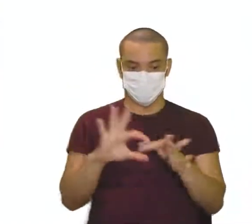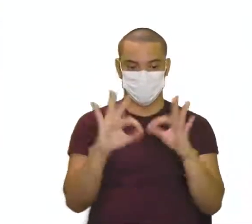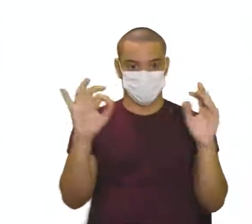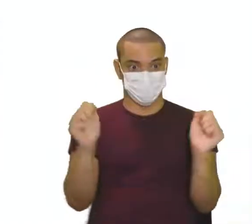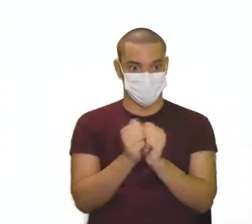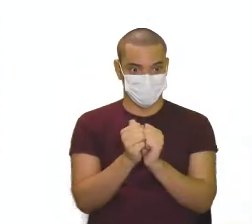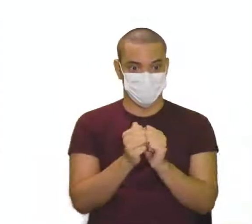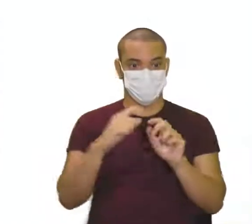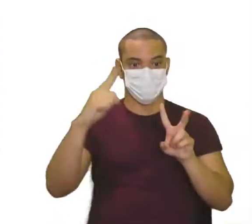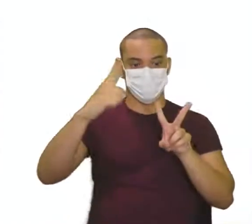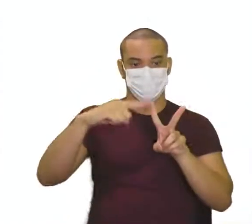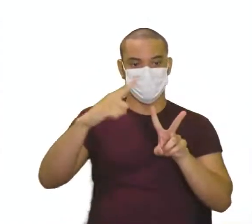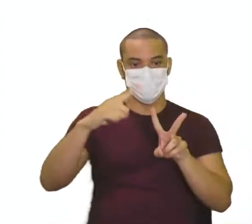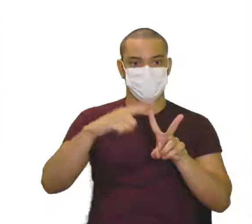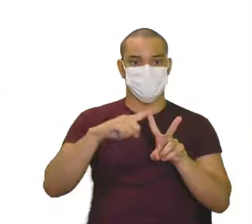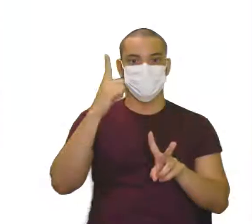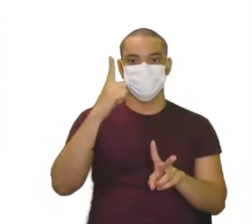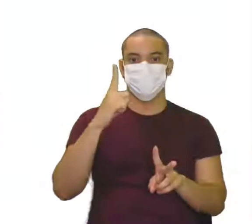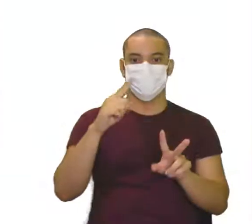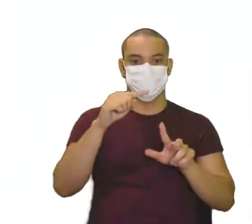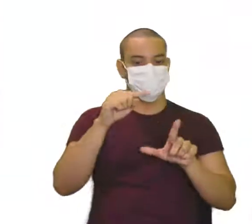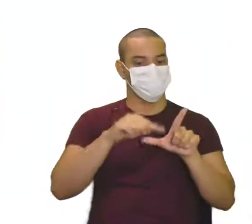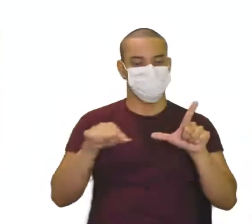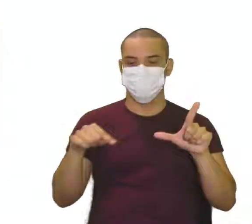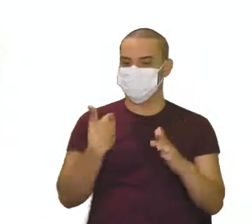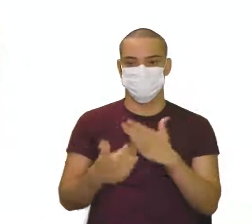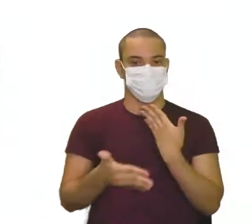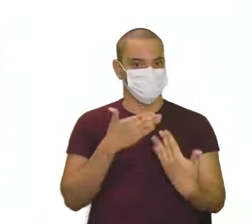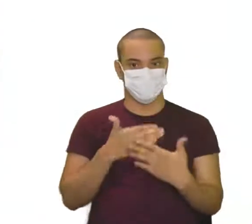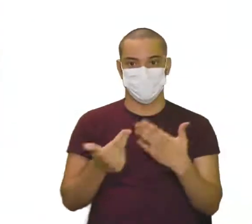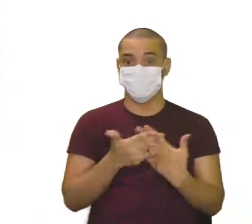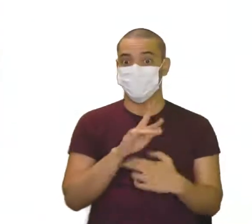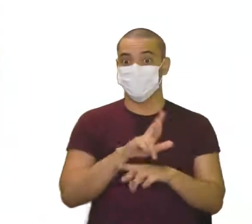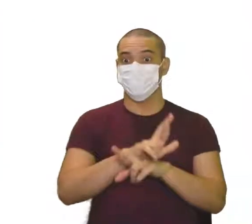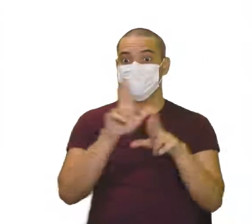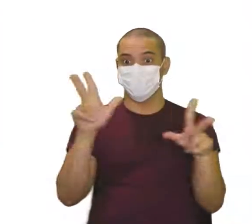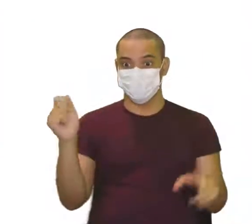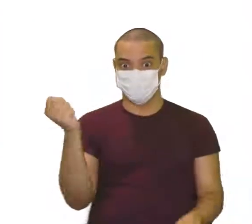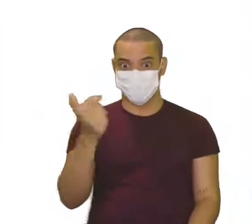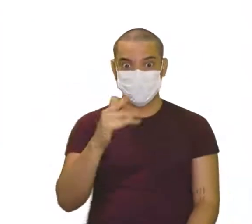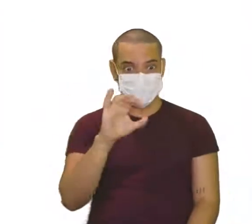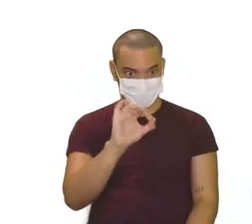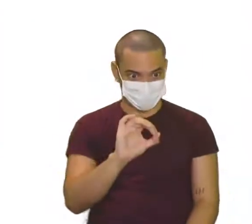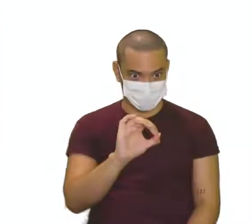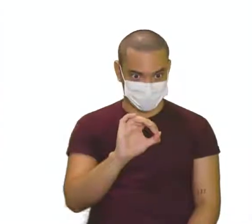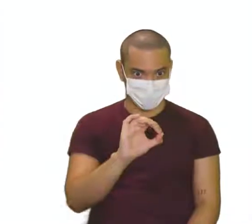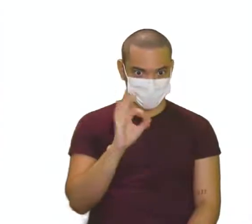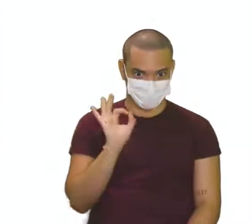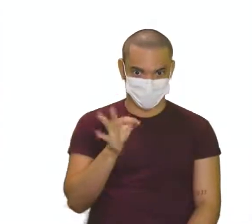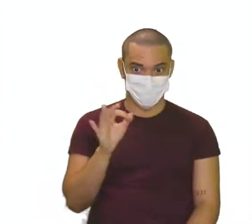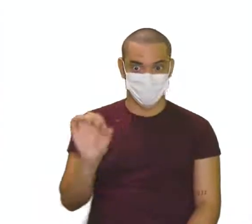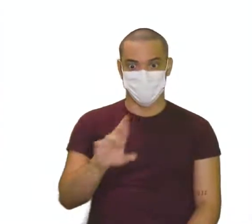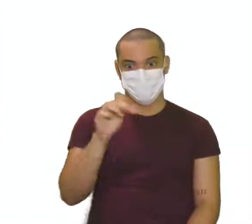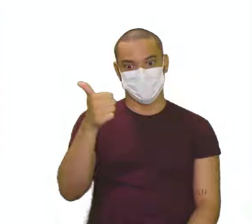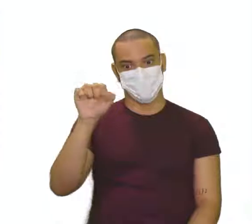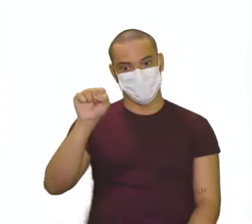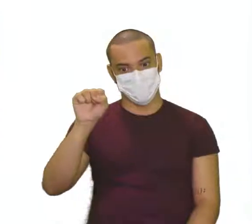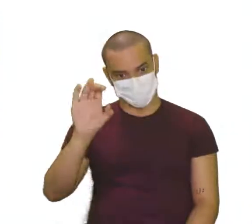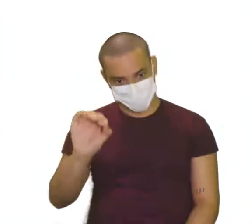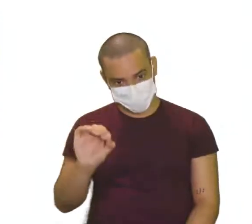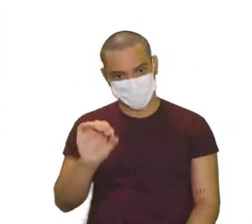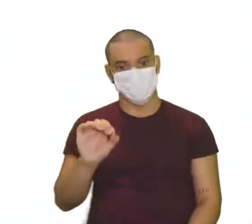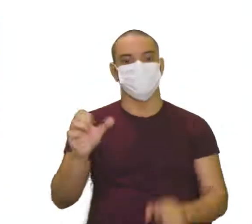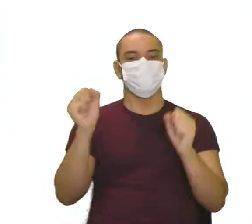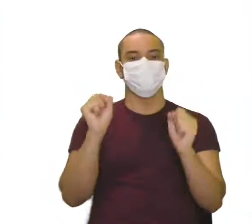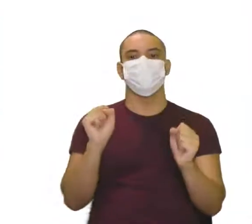com o vetor indução magnética um ângulo θ qualquer, que seja diferente de 0, né, ou 180, podemos determinar